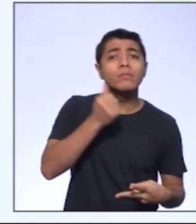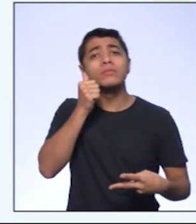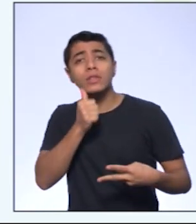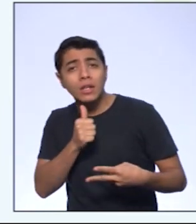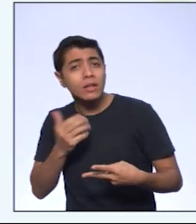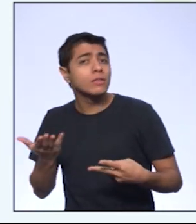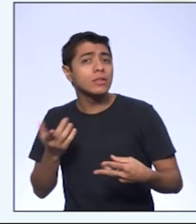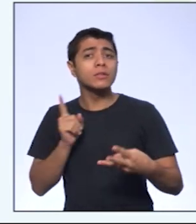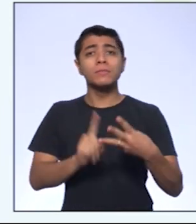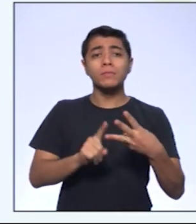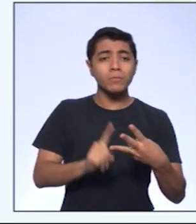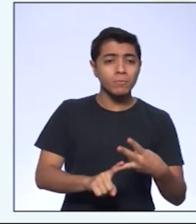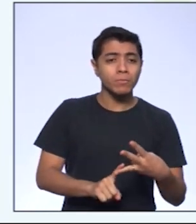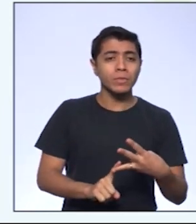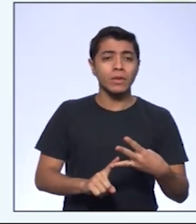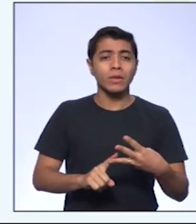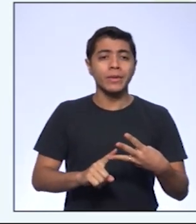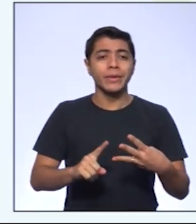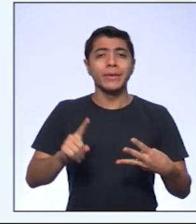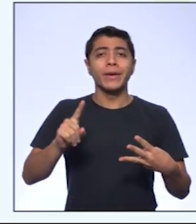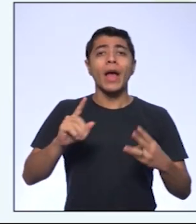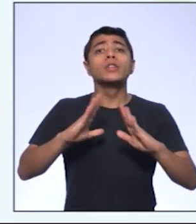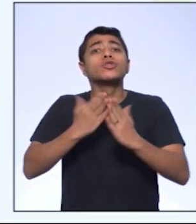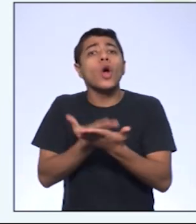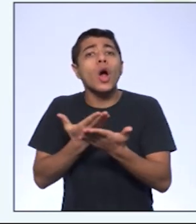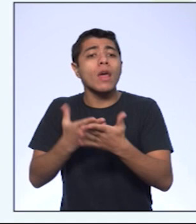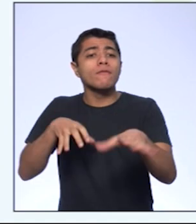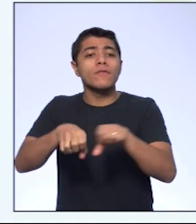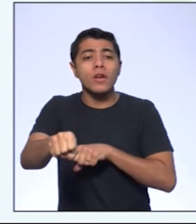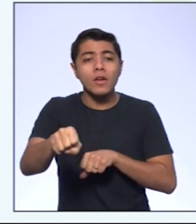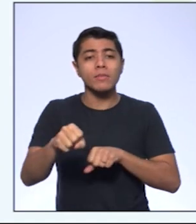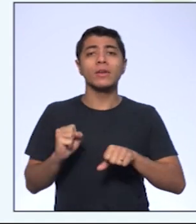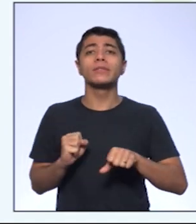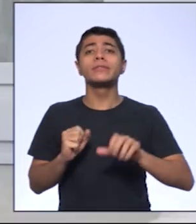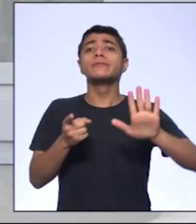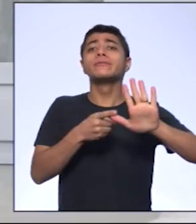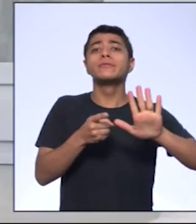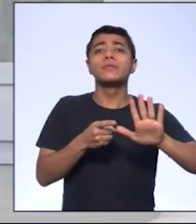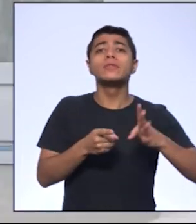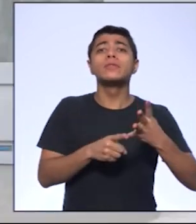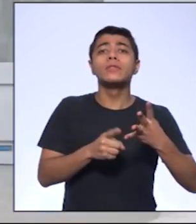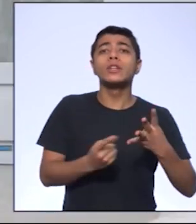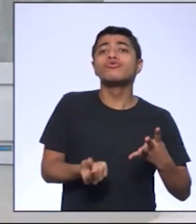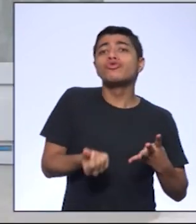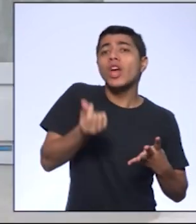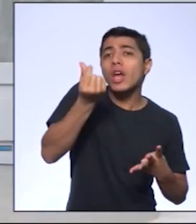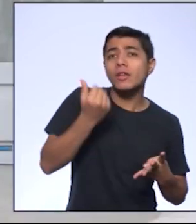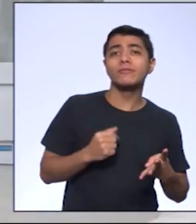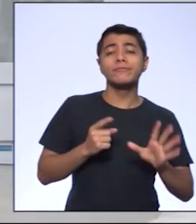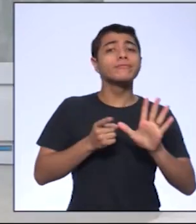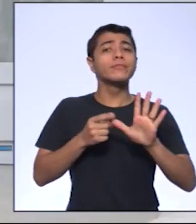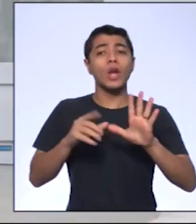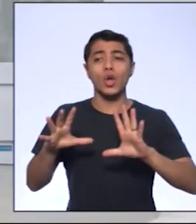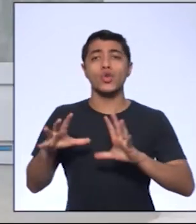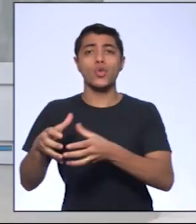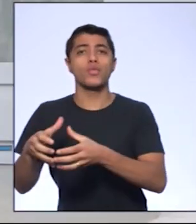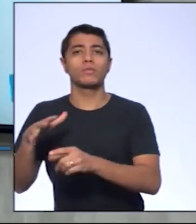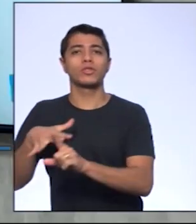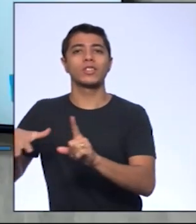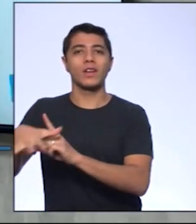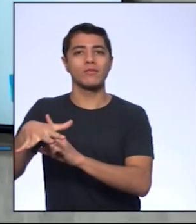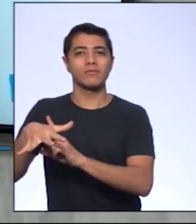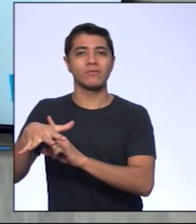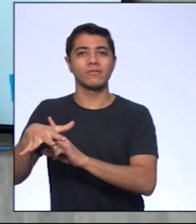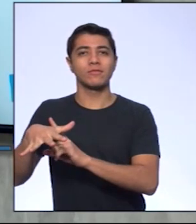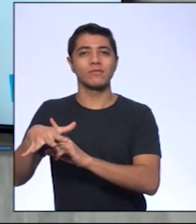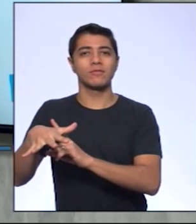econômicas e o grupo social do qual essa pessoa faz parte. Antes que você fique magoado comigo, eu vou melhorar isso tudo. Então, olha aqui, presta